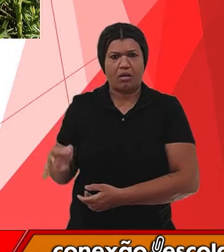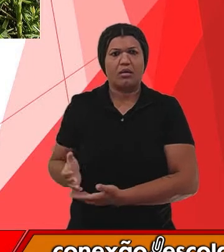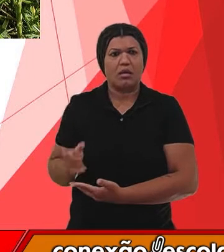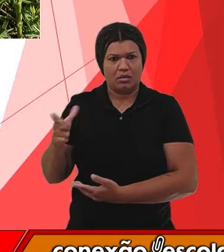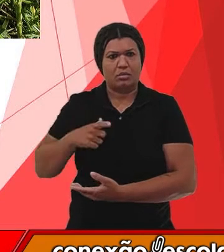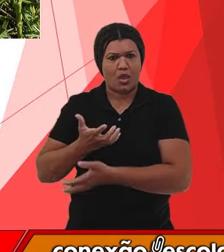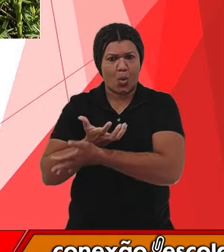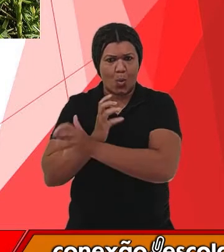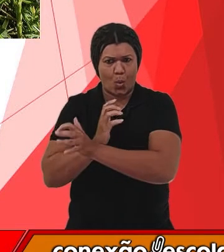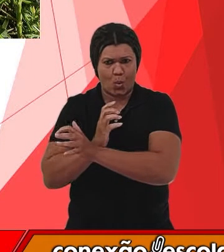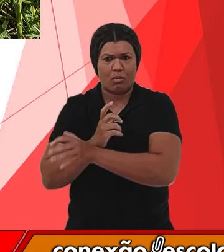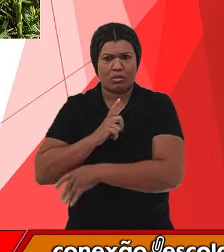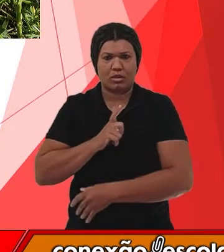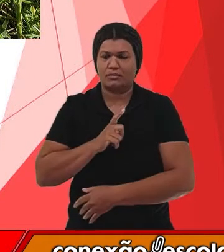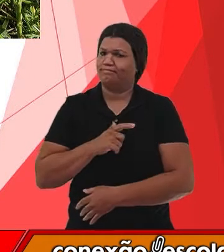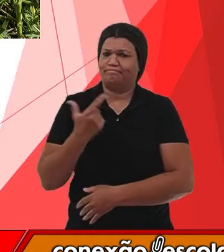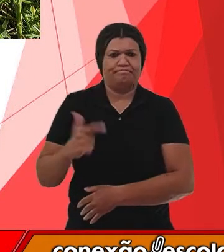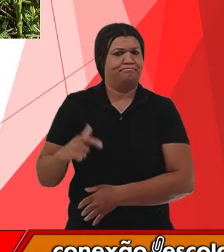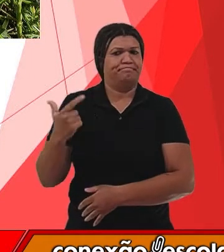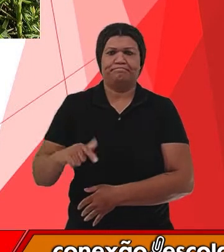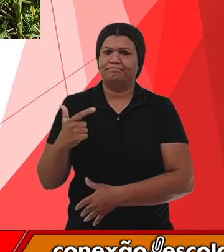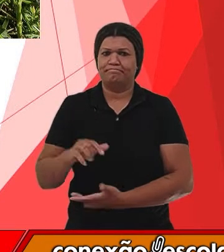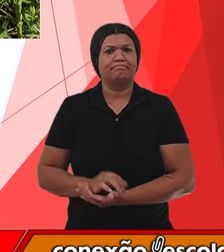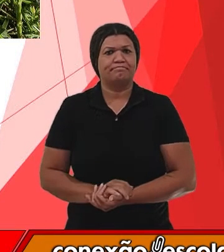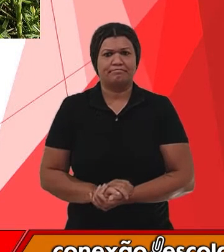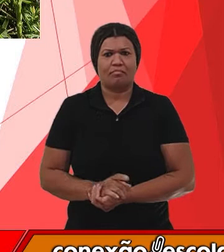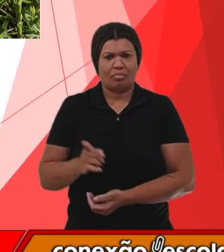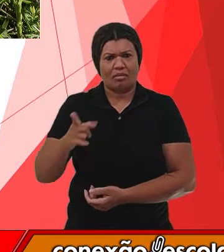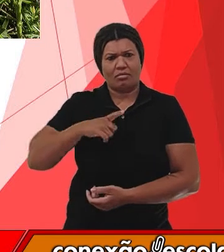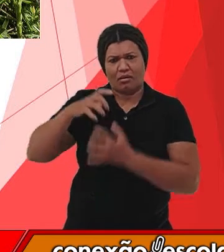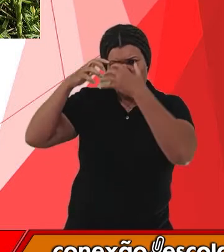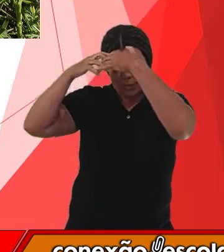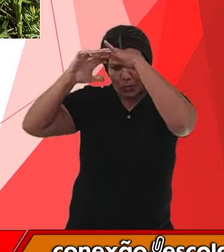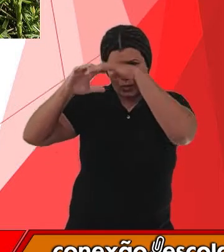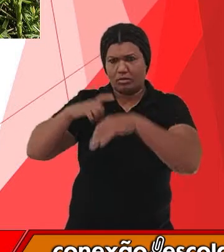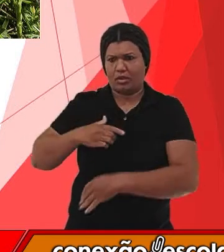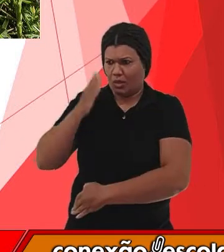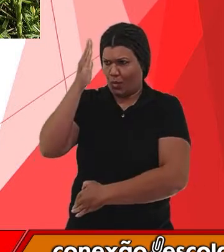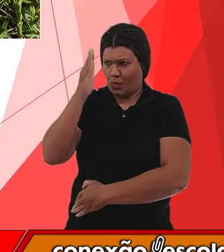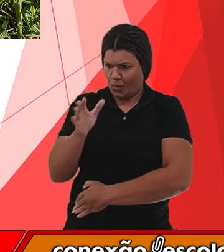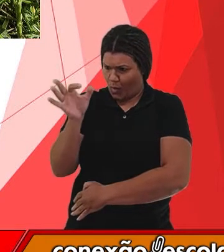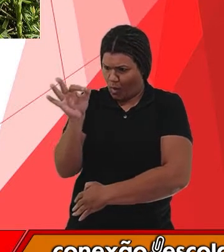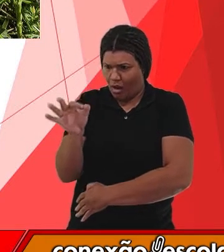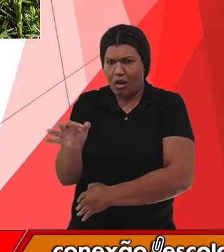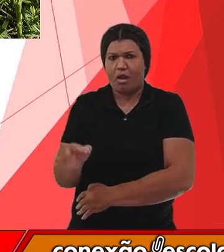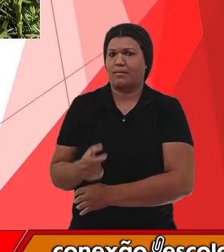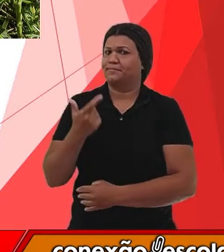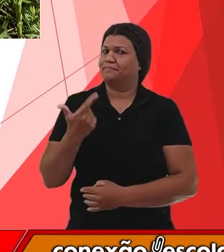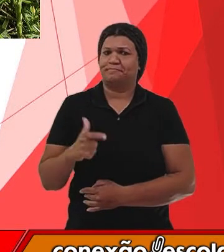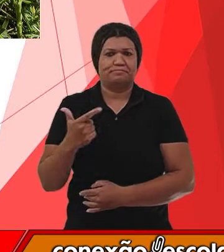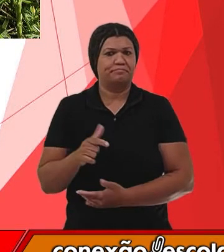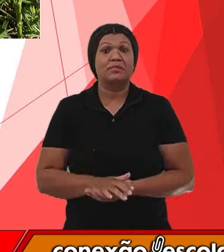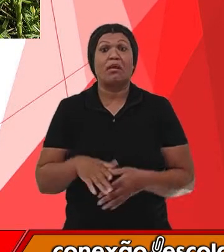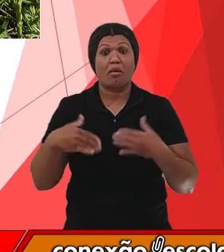tem osso? Não. Ela tem crânio e coluna vertebral? Também não. Se ela não tem,